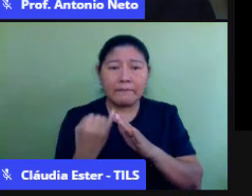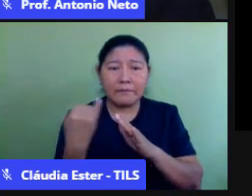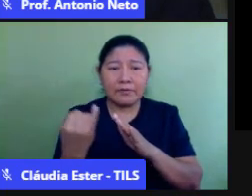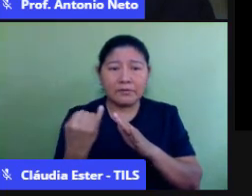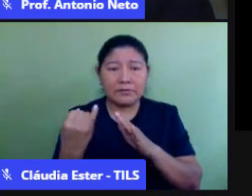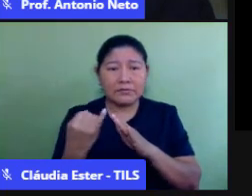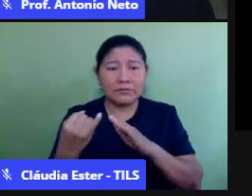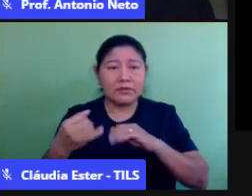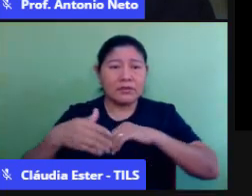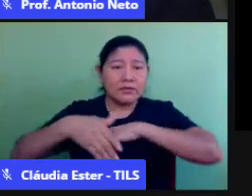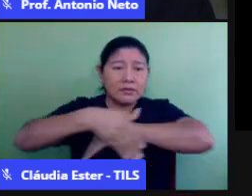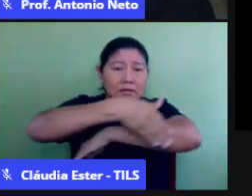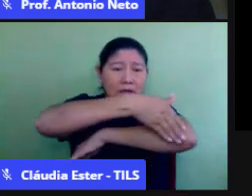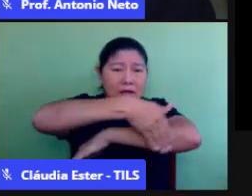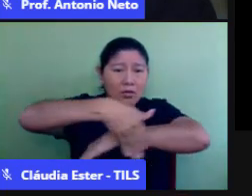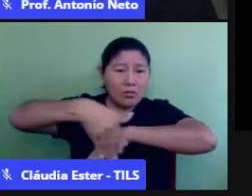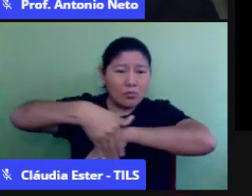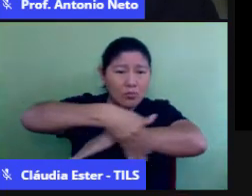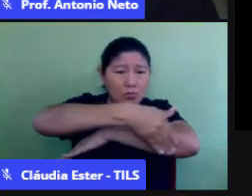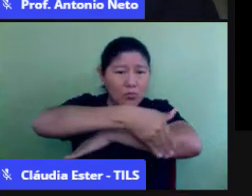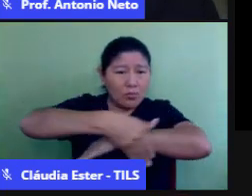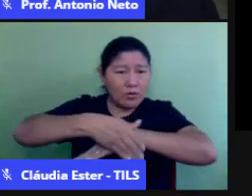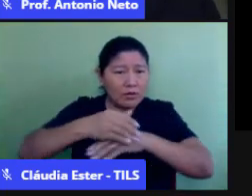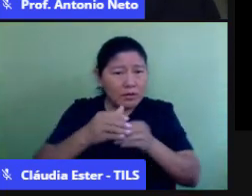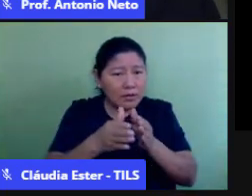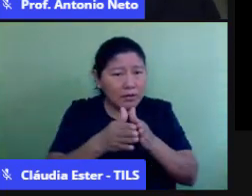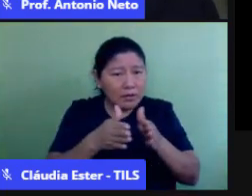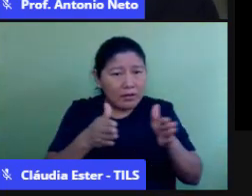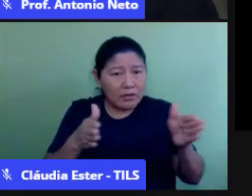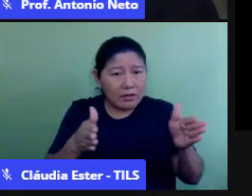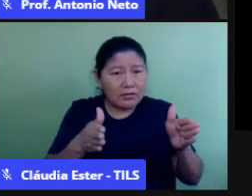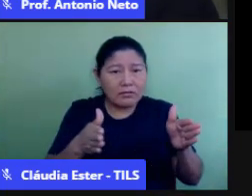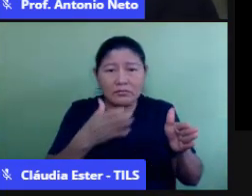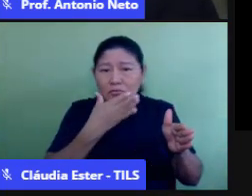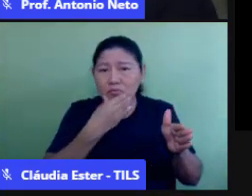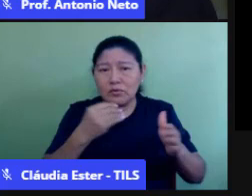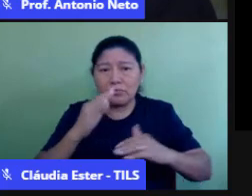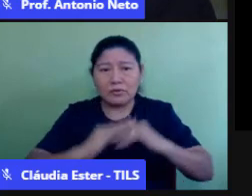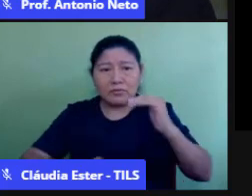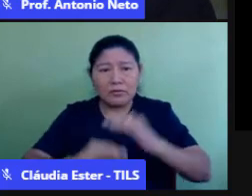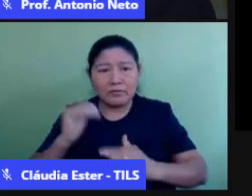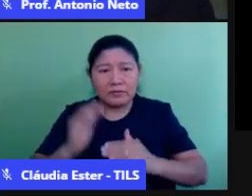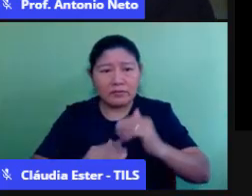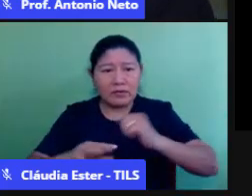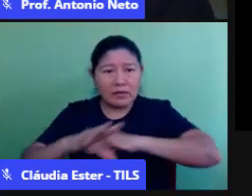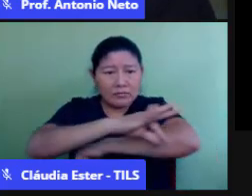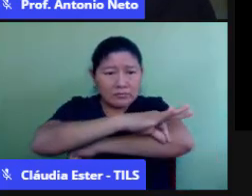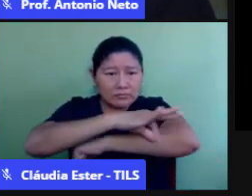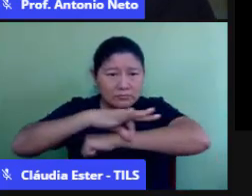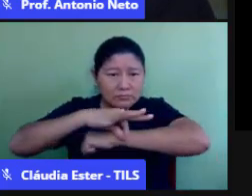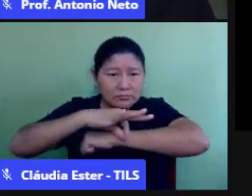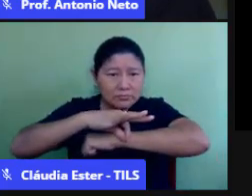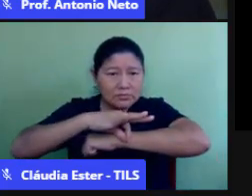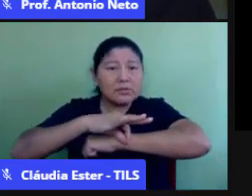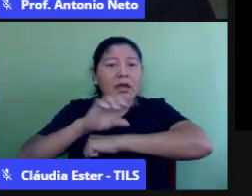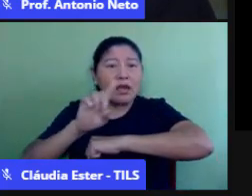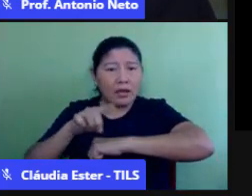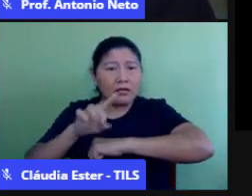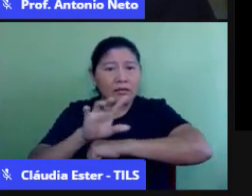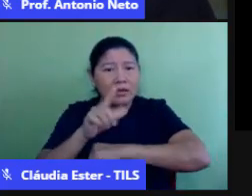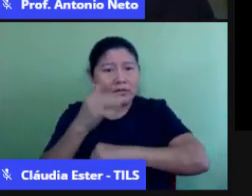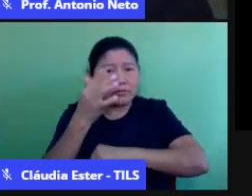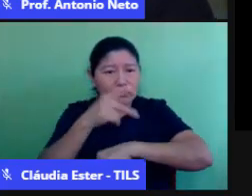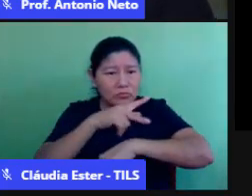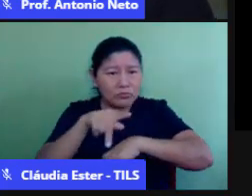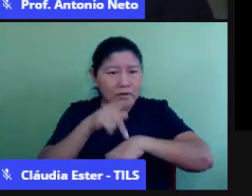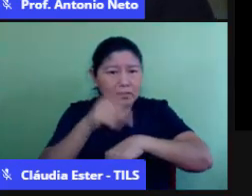porque todos esses engenheiros, eles vêm de uma escola francesa, né? Então, ruas largas.